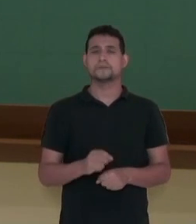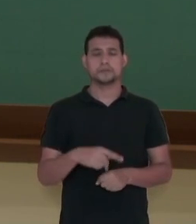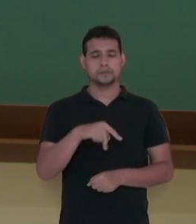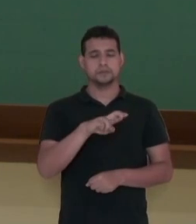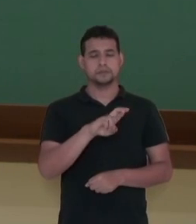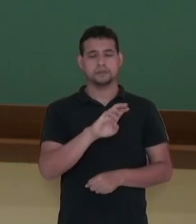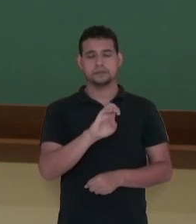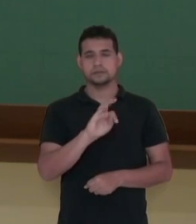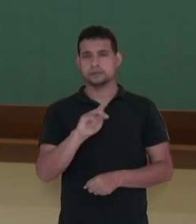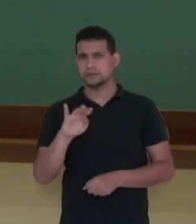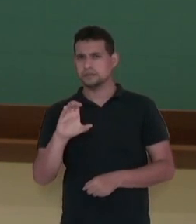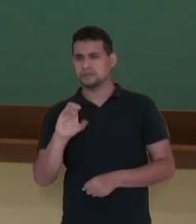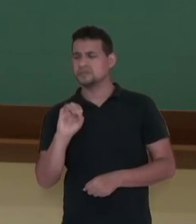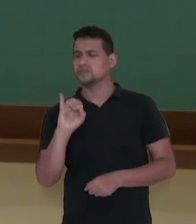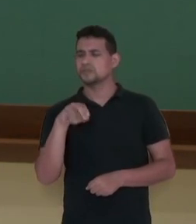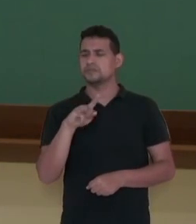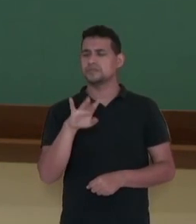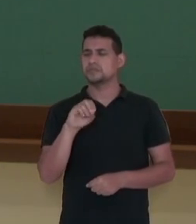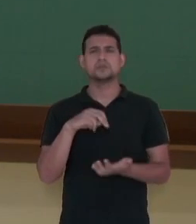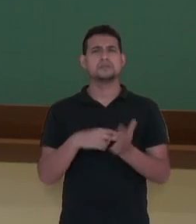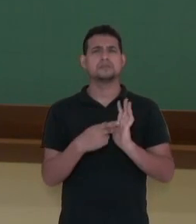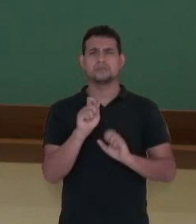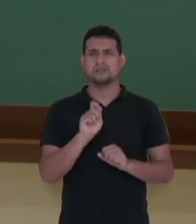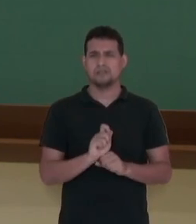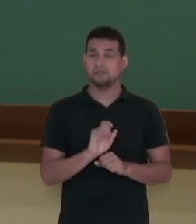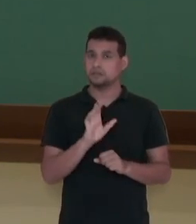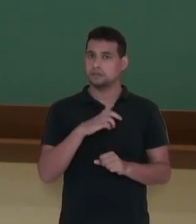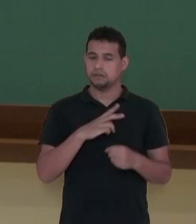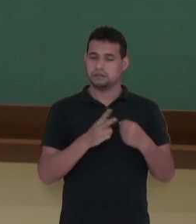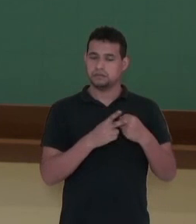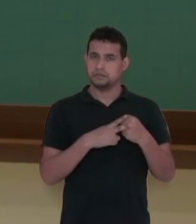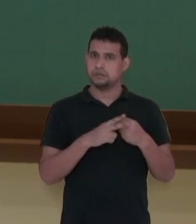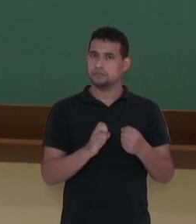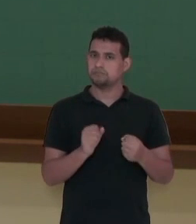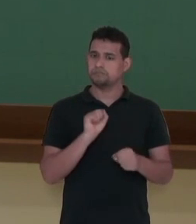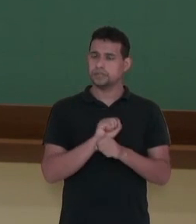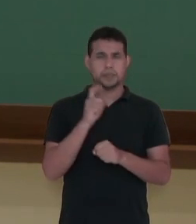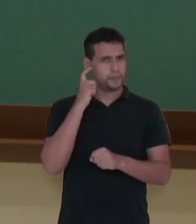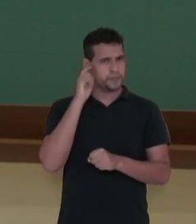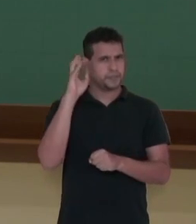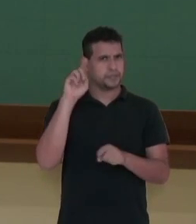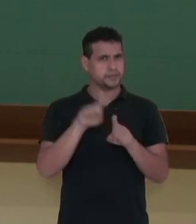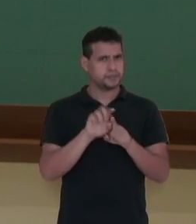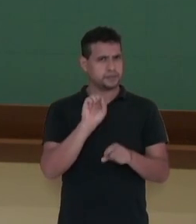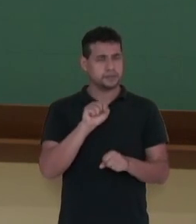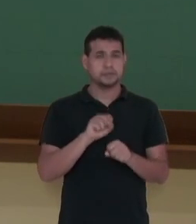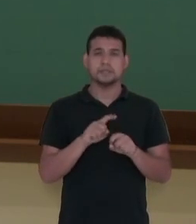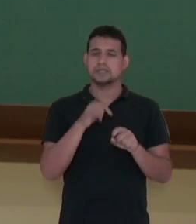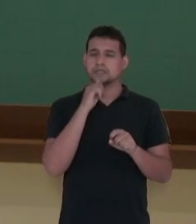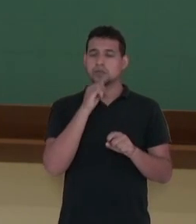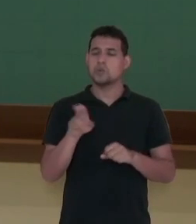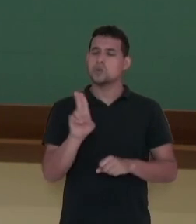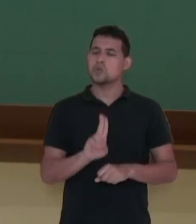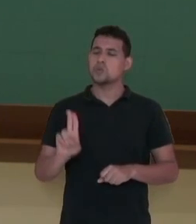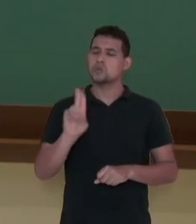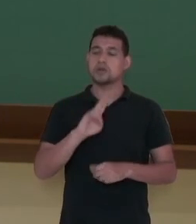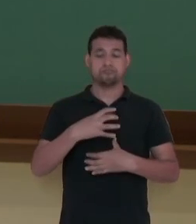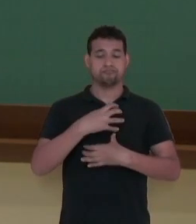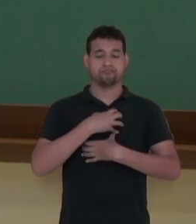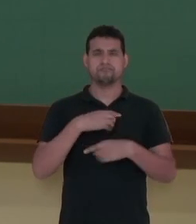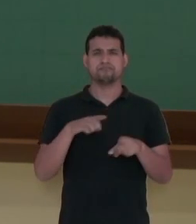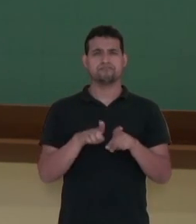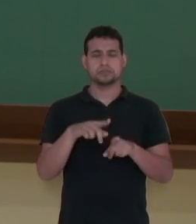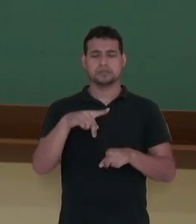indefinido. Pretérito indefinido com os verbos reflexivos e quando utilizar as formas